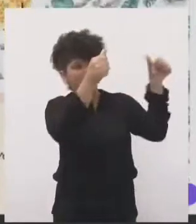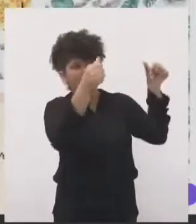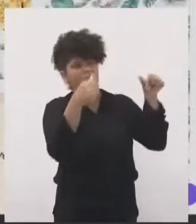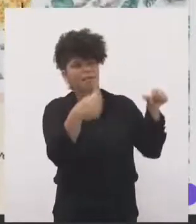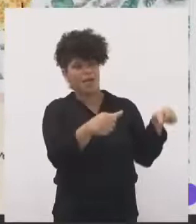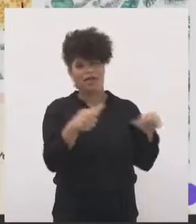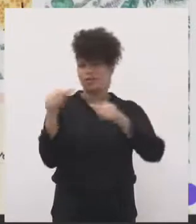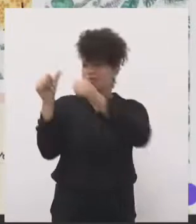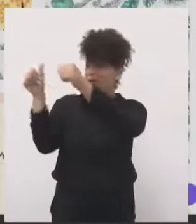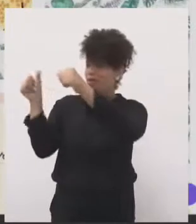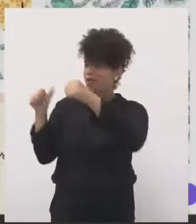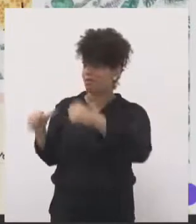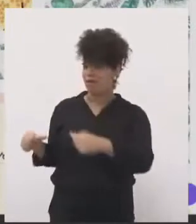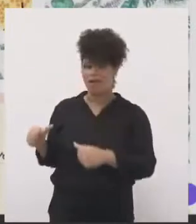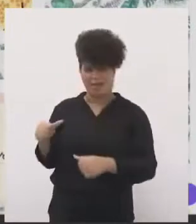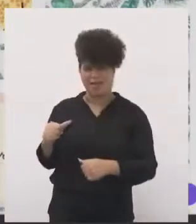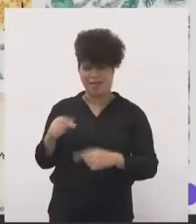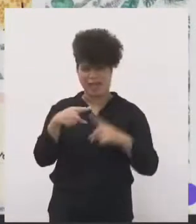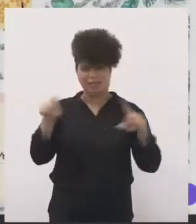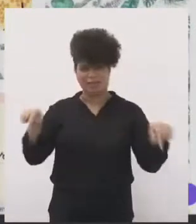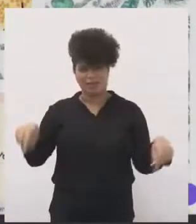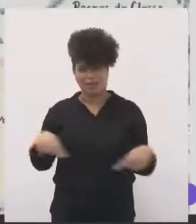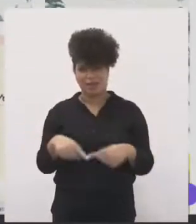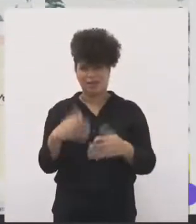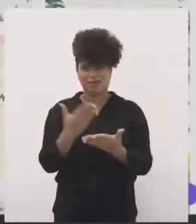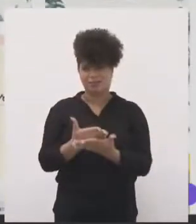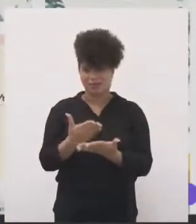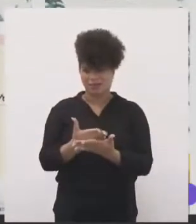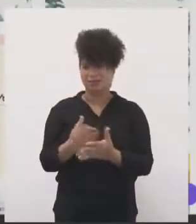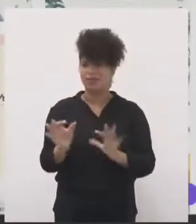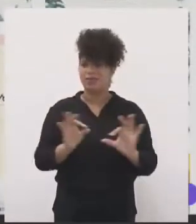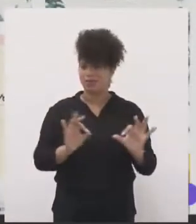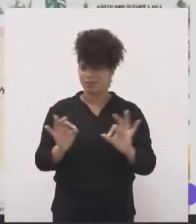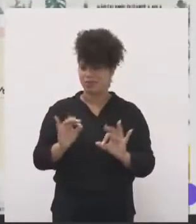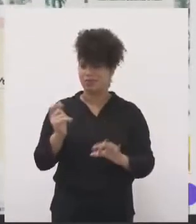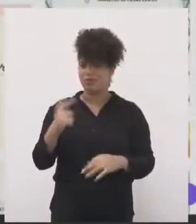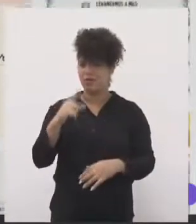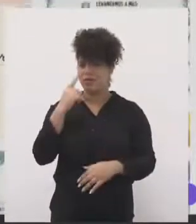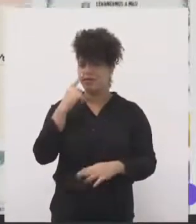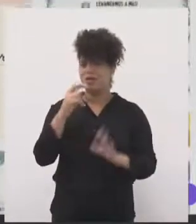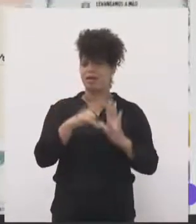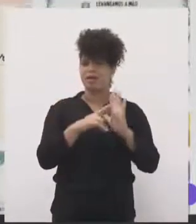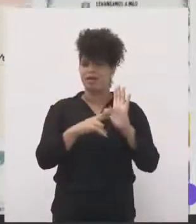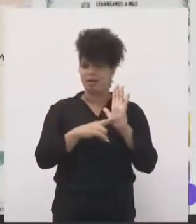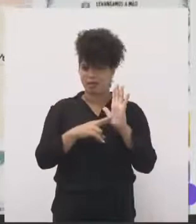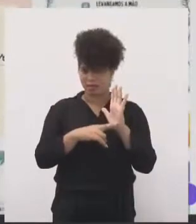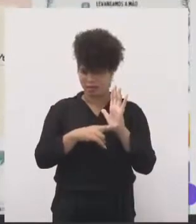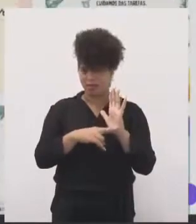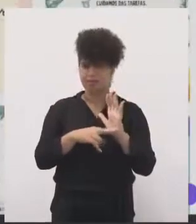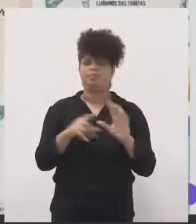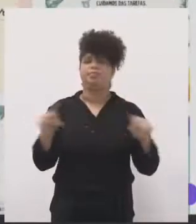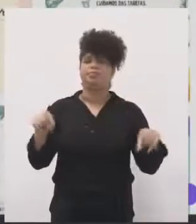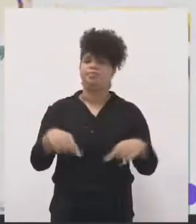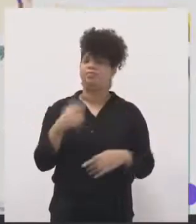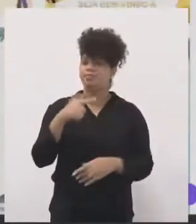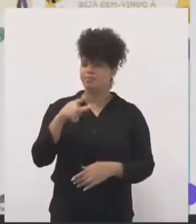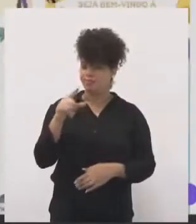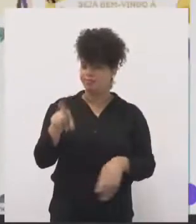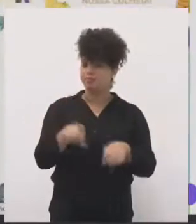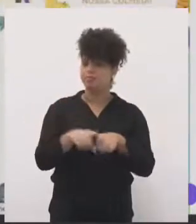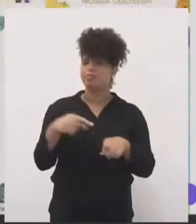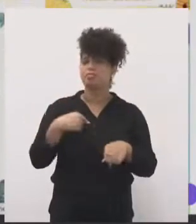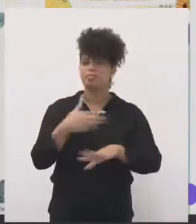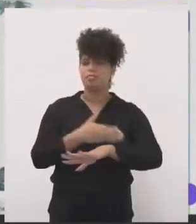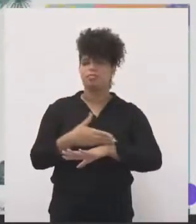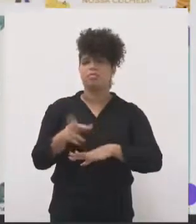boa aula, algumas dicas de regra de sala para os alunos. Isso aqui é muito utilizado. Um outro modelinho que nós